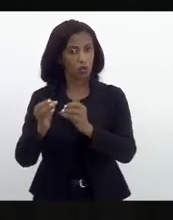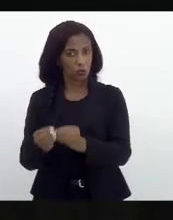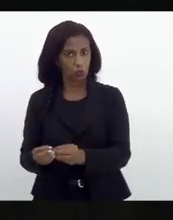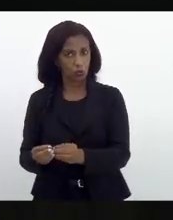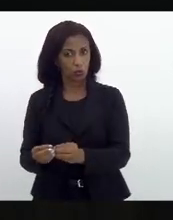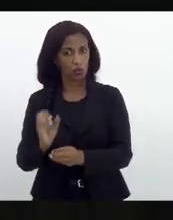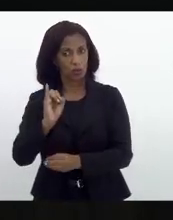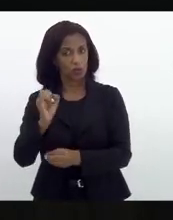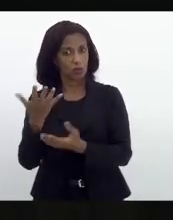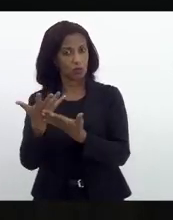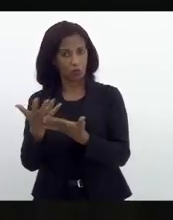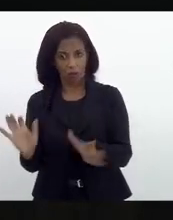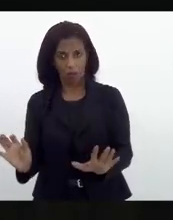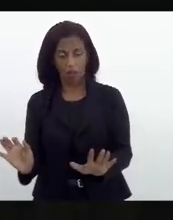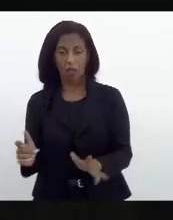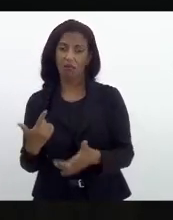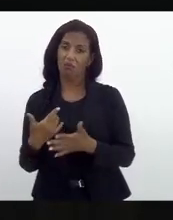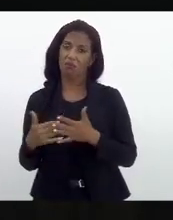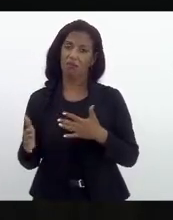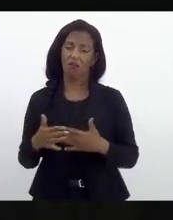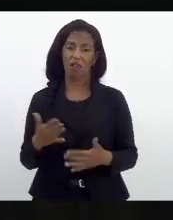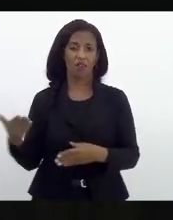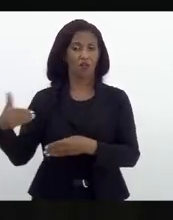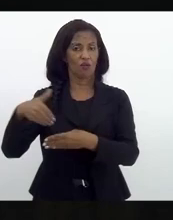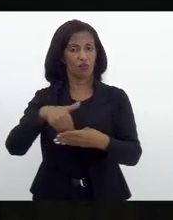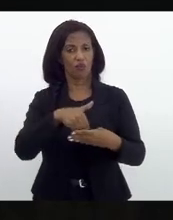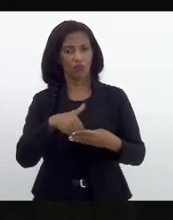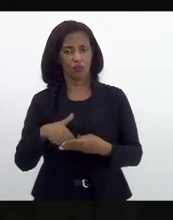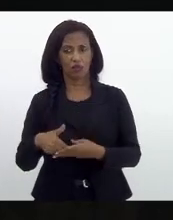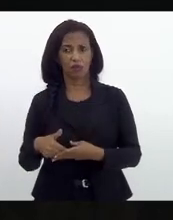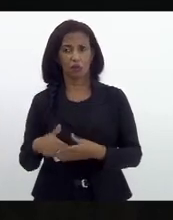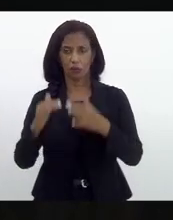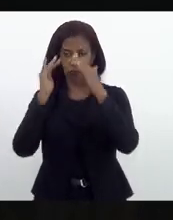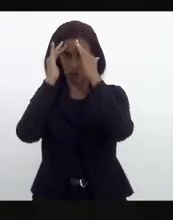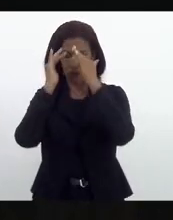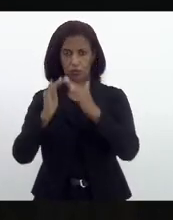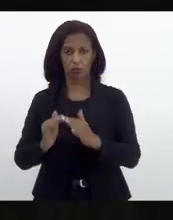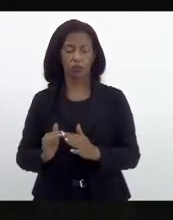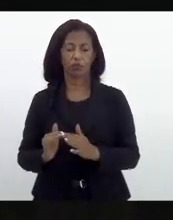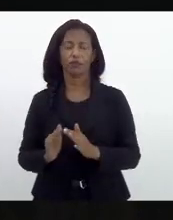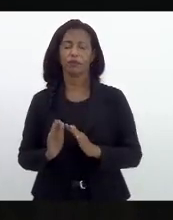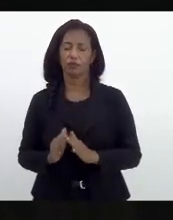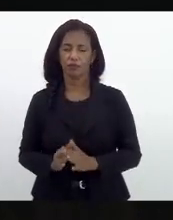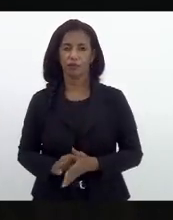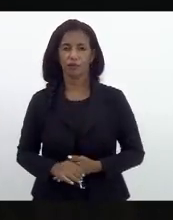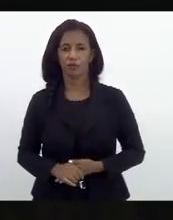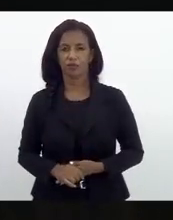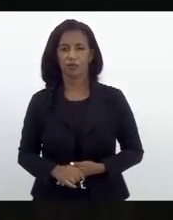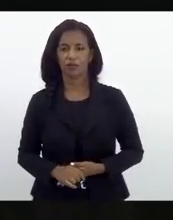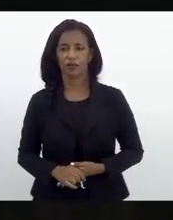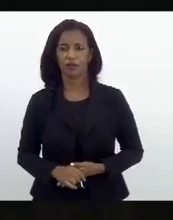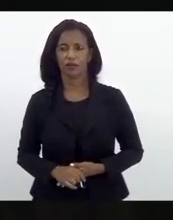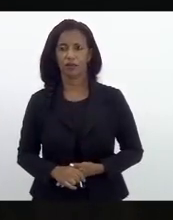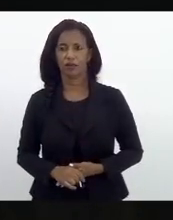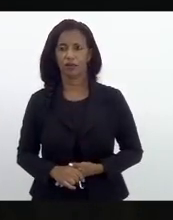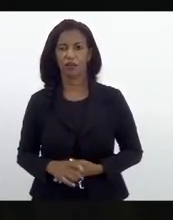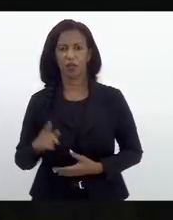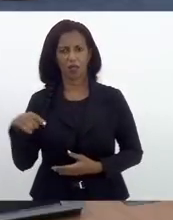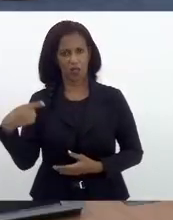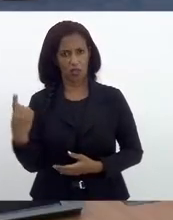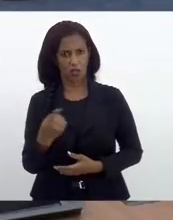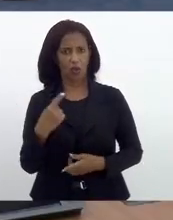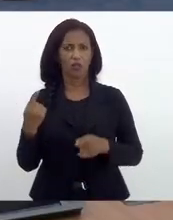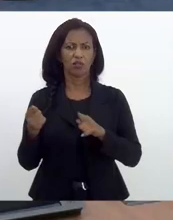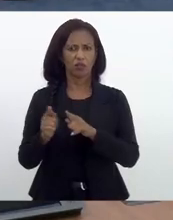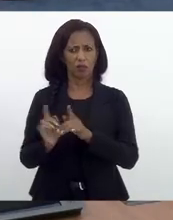de nada aí não é a negociação todo o respeito mas a gente respeita a decisão da bancada e nós já abrimos mão